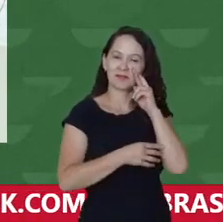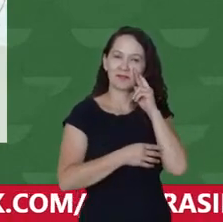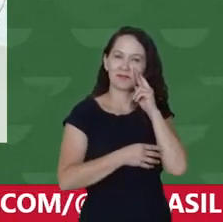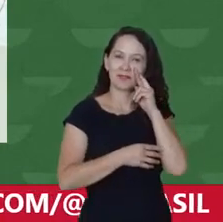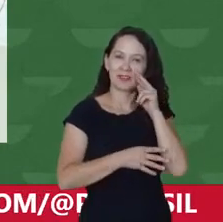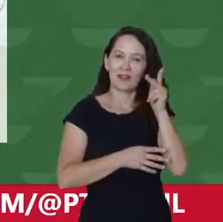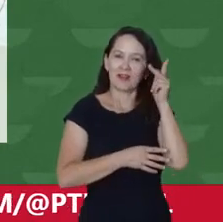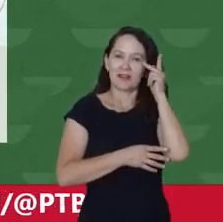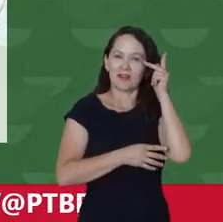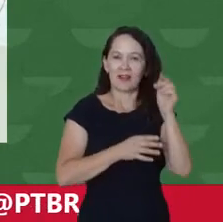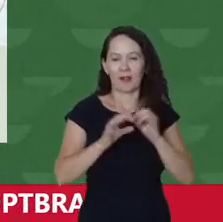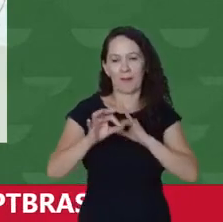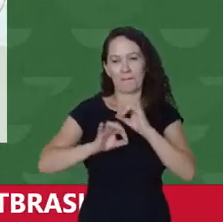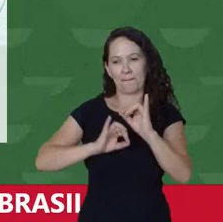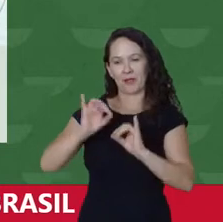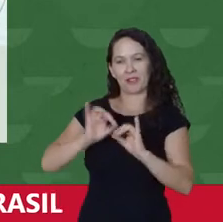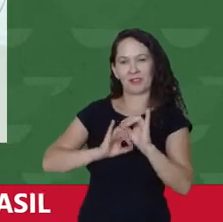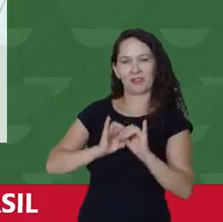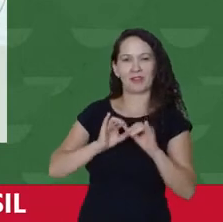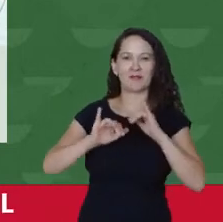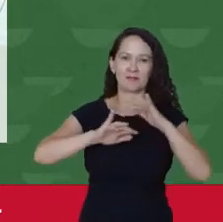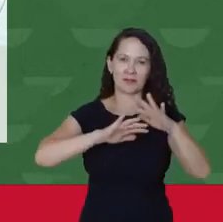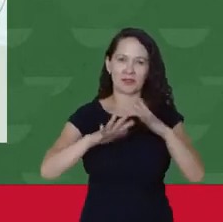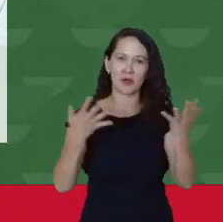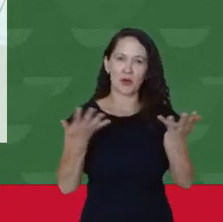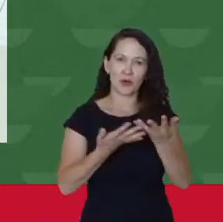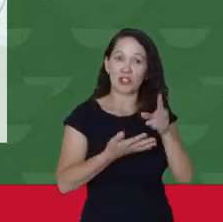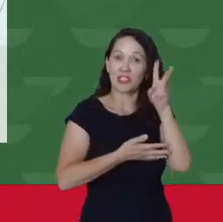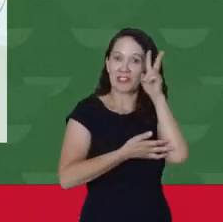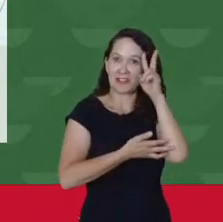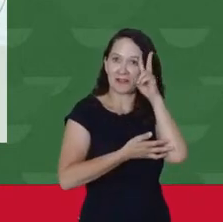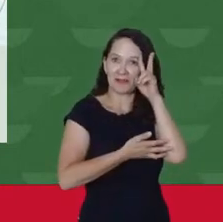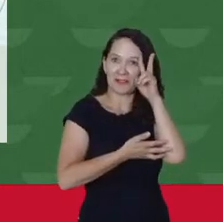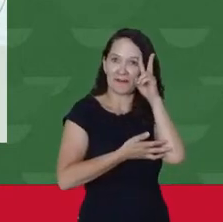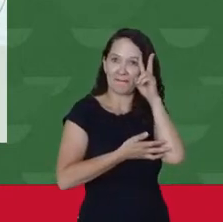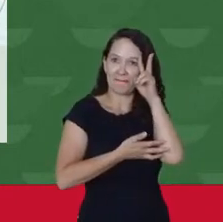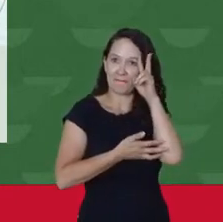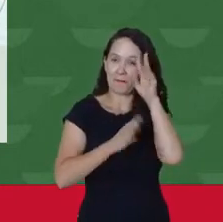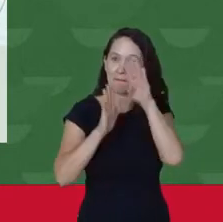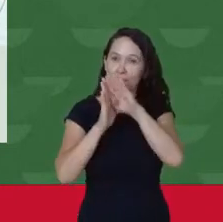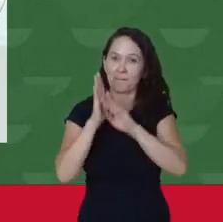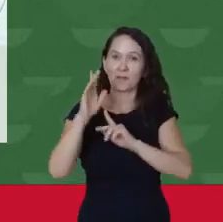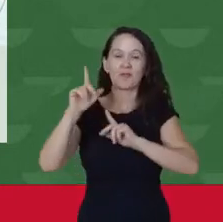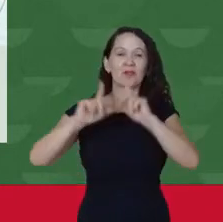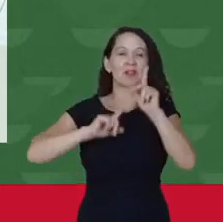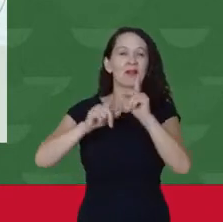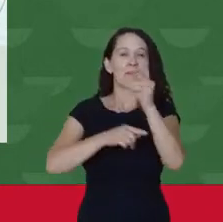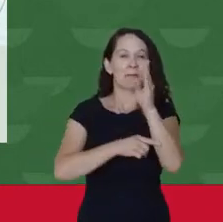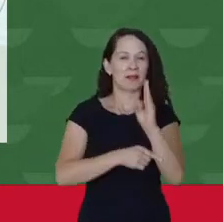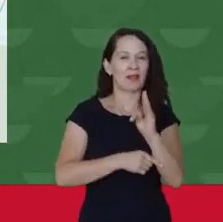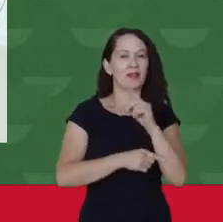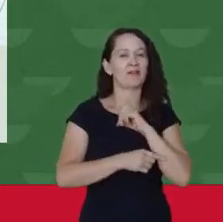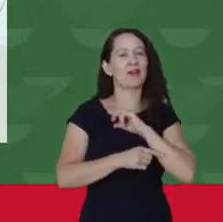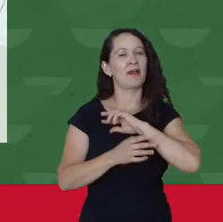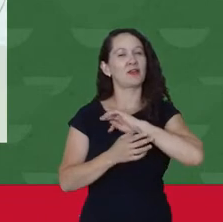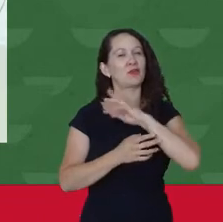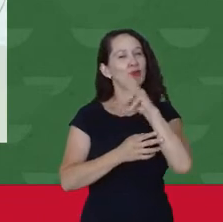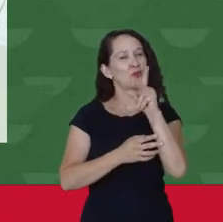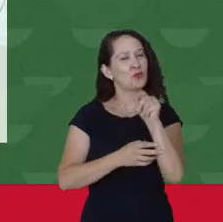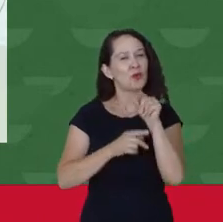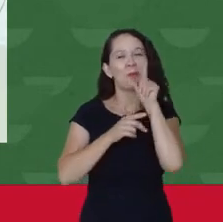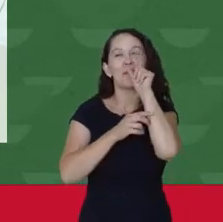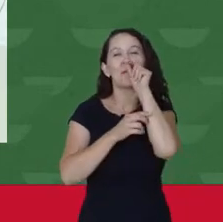pegada de mobilização nesse programa de hoje, que é segunda-feira. Então, esse programa da TV PT, né, Zeca, vai pegar todos os nossos militantes do